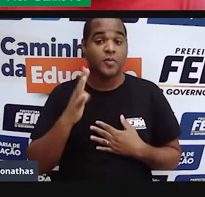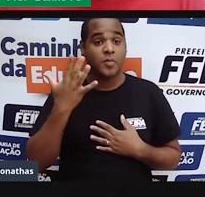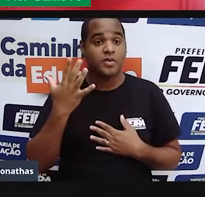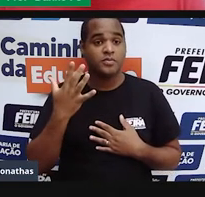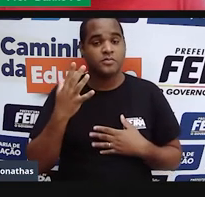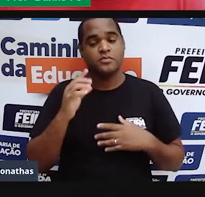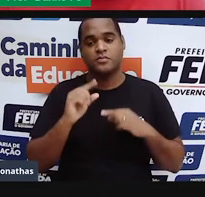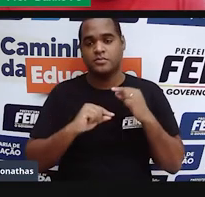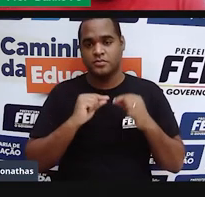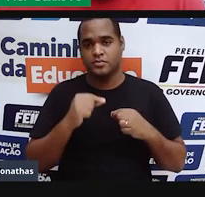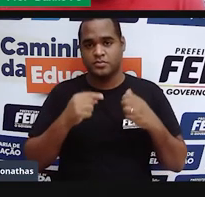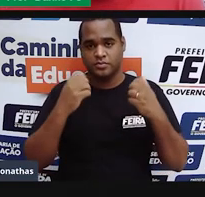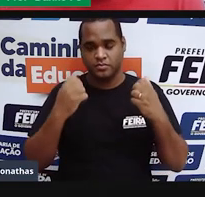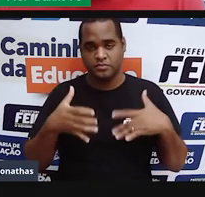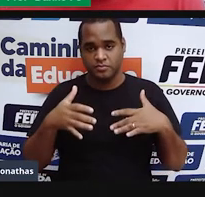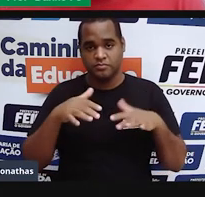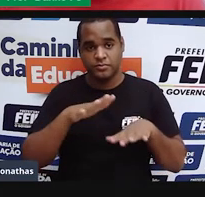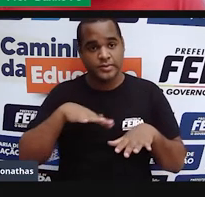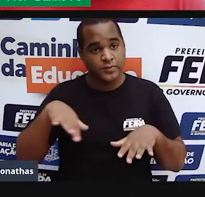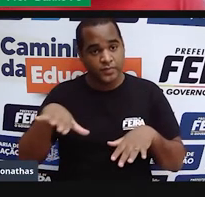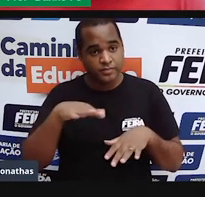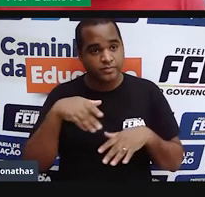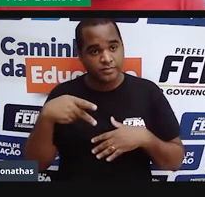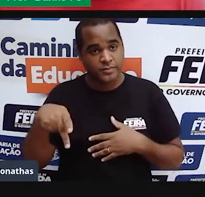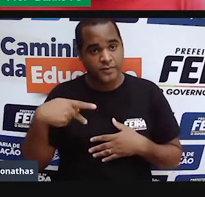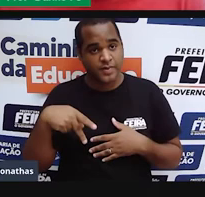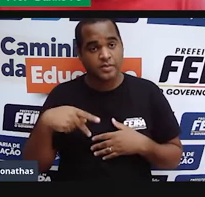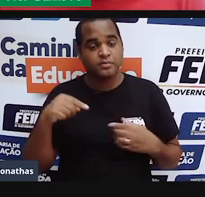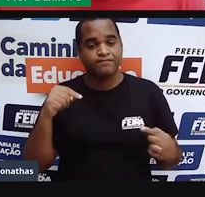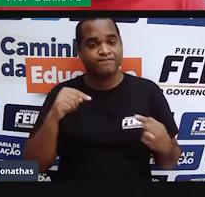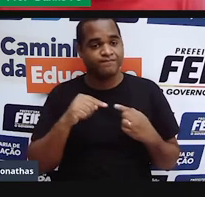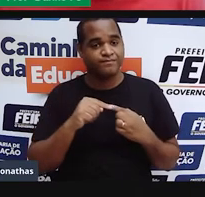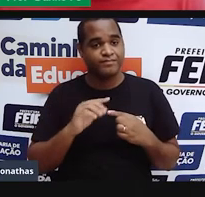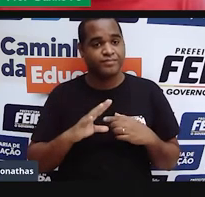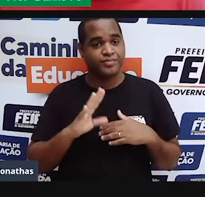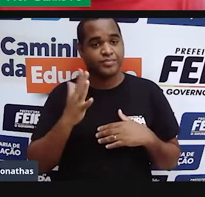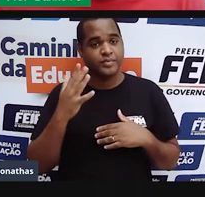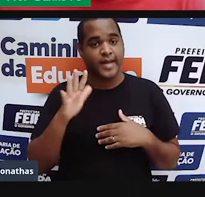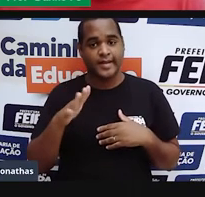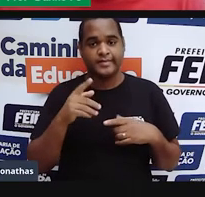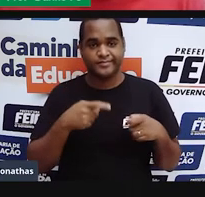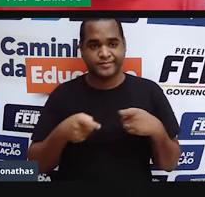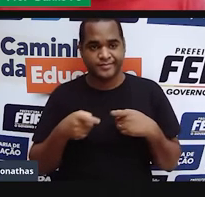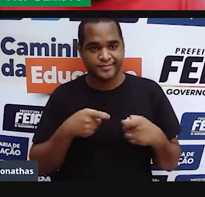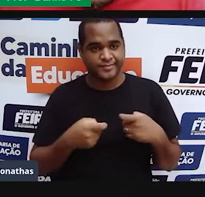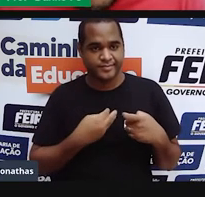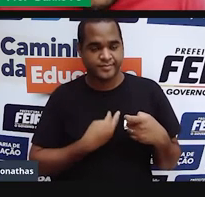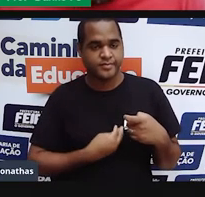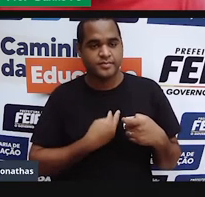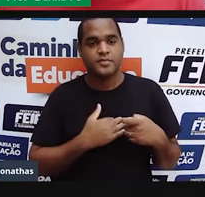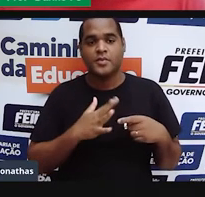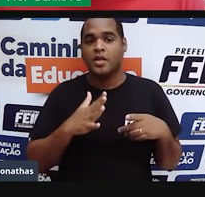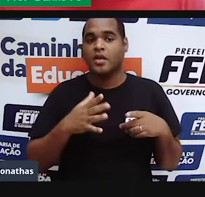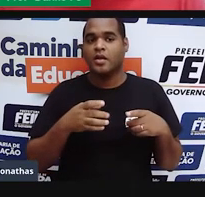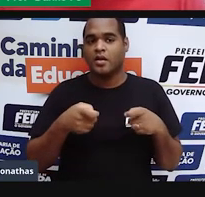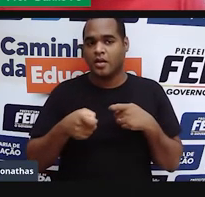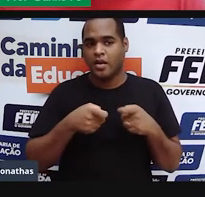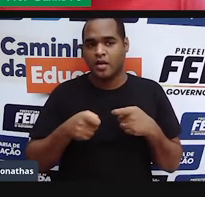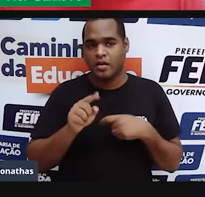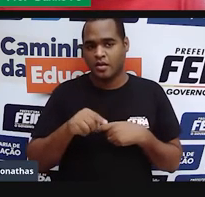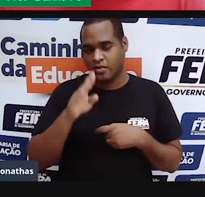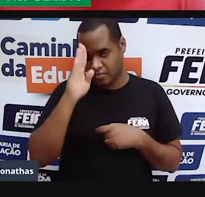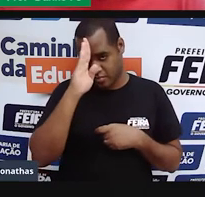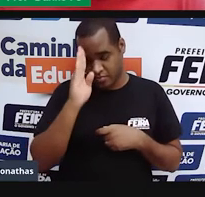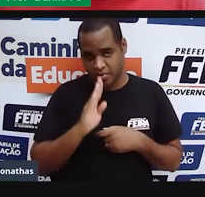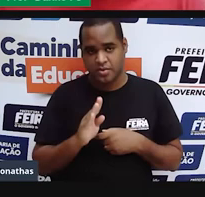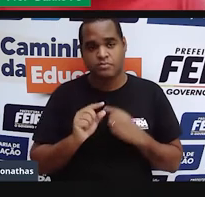genocídio. Uma geração inteira de paraguaios acaba sendo sacrificado nessa guerra. Por isso que eles chamam de Guerra do